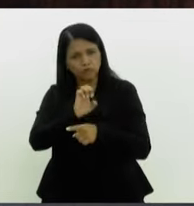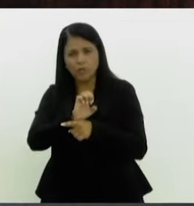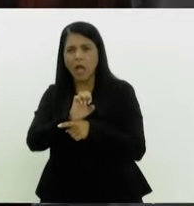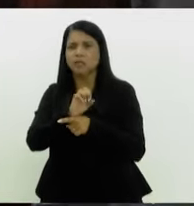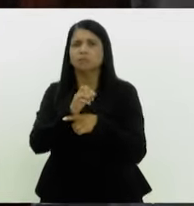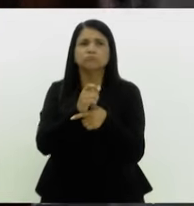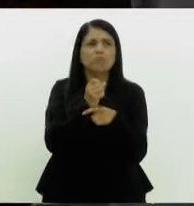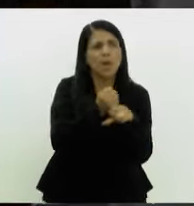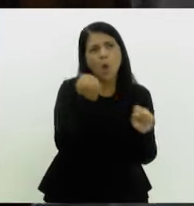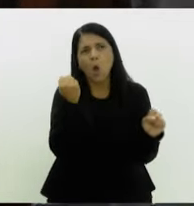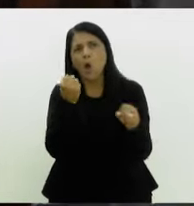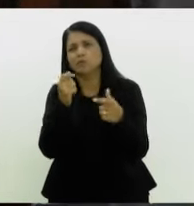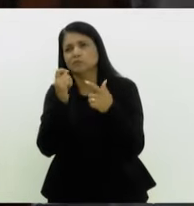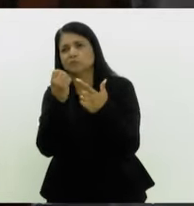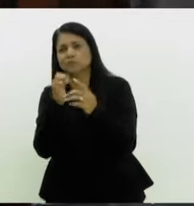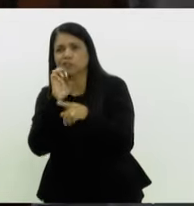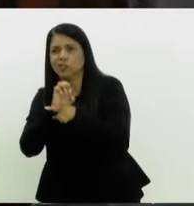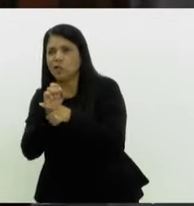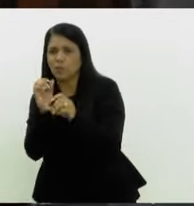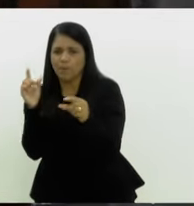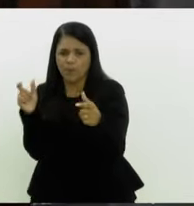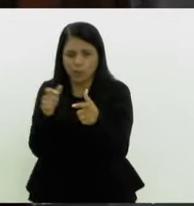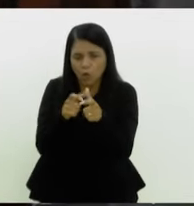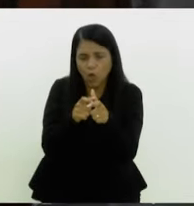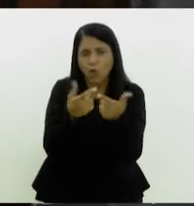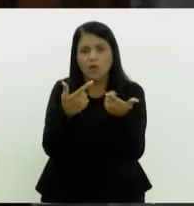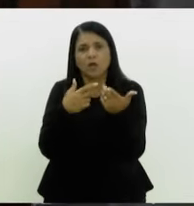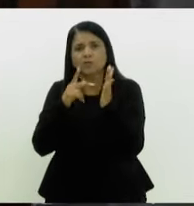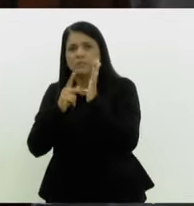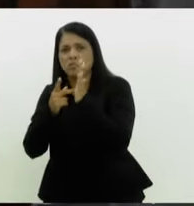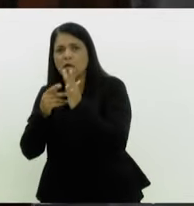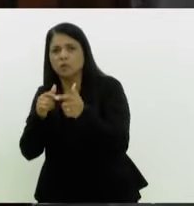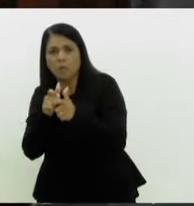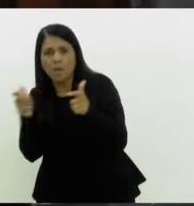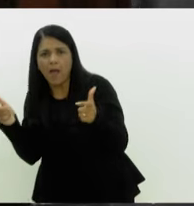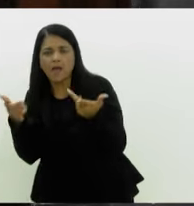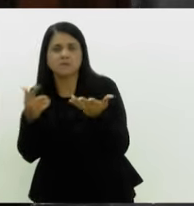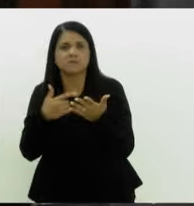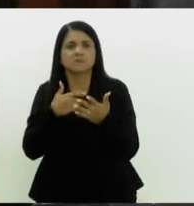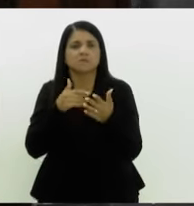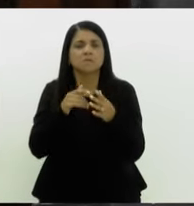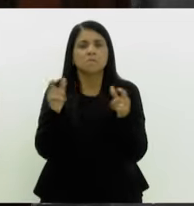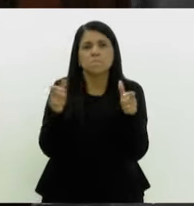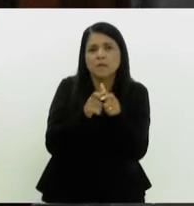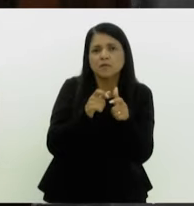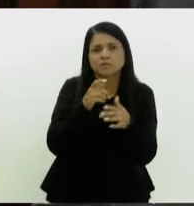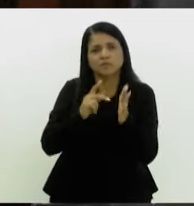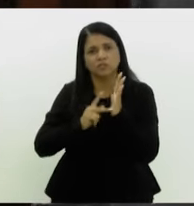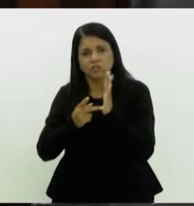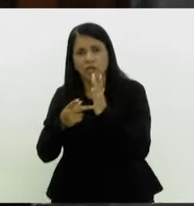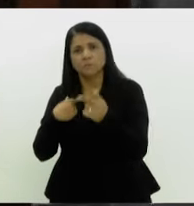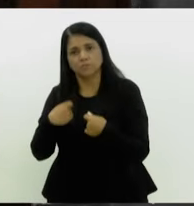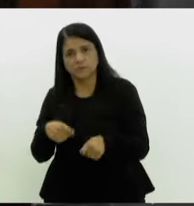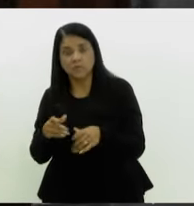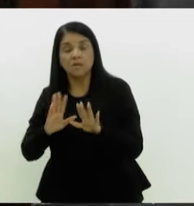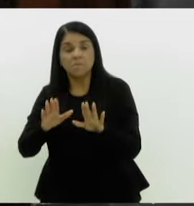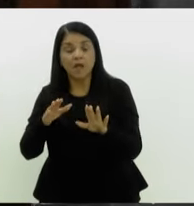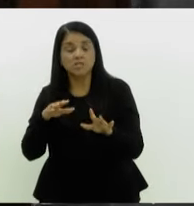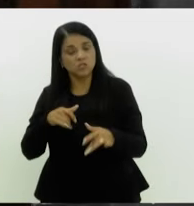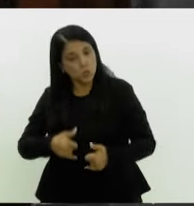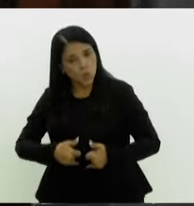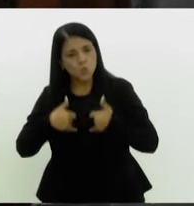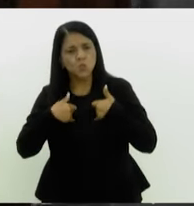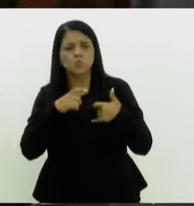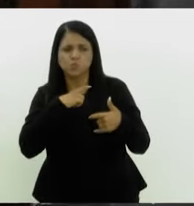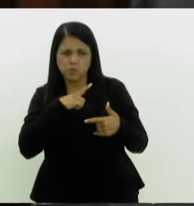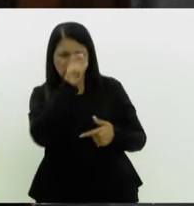que é menor uma que é mais sindicato outra que é menos mas que orgulho dizer que você é uma grife de todas nós